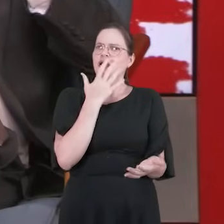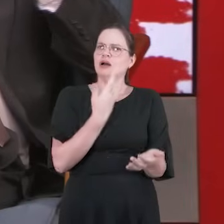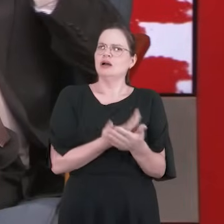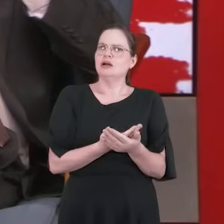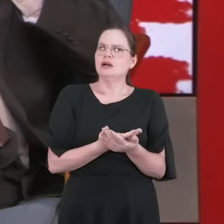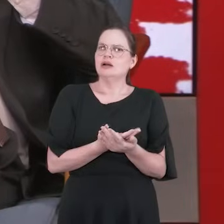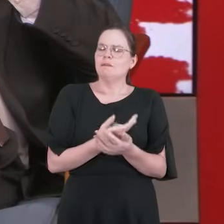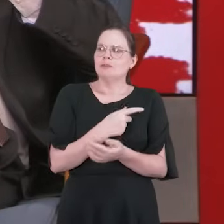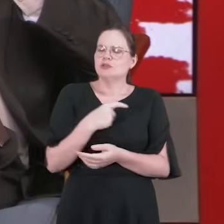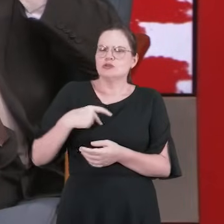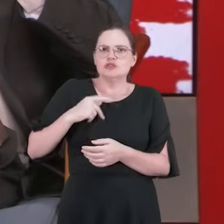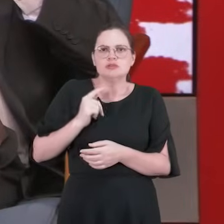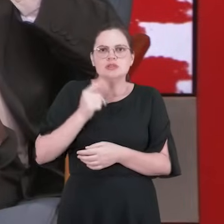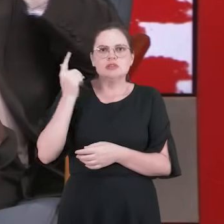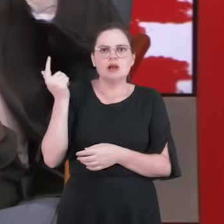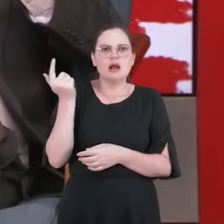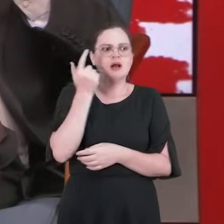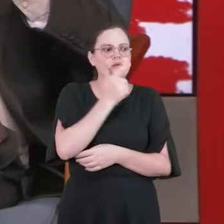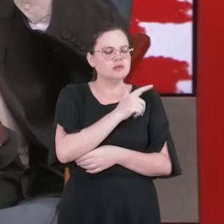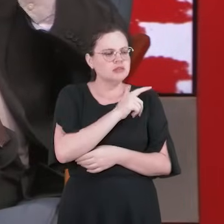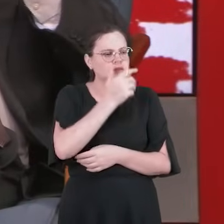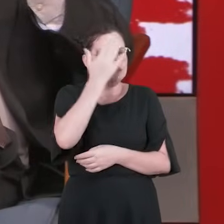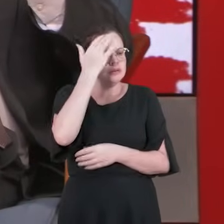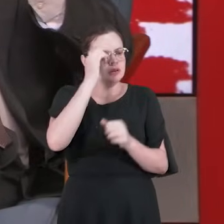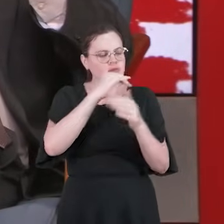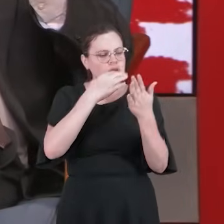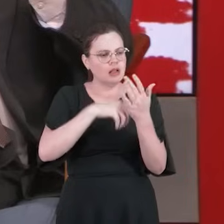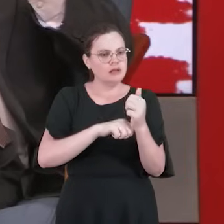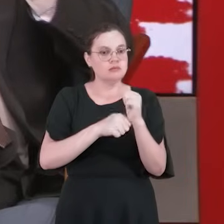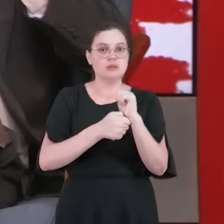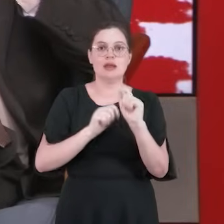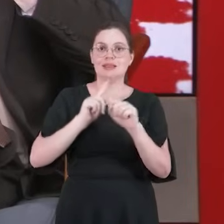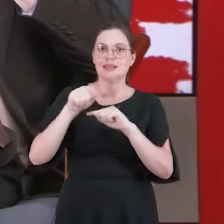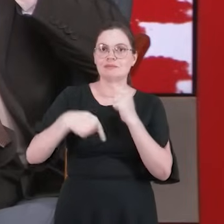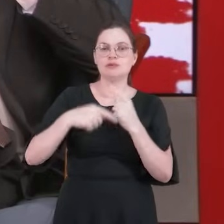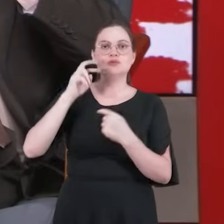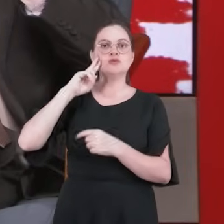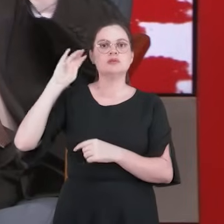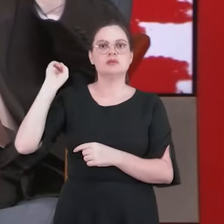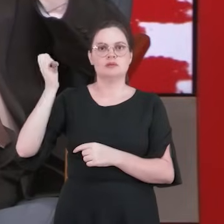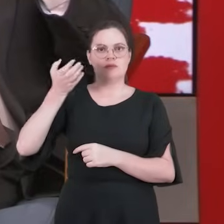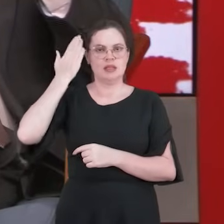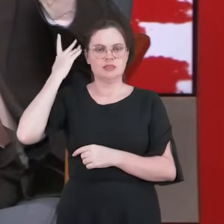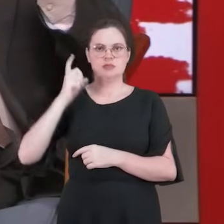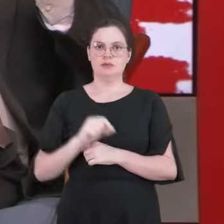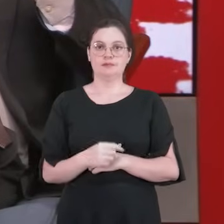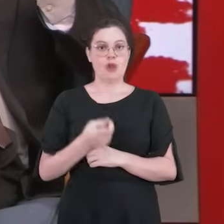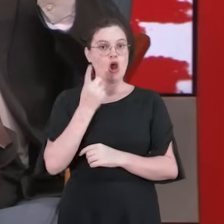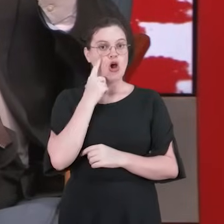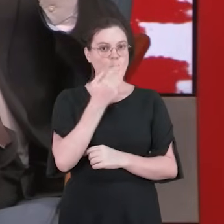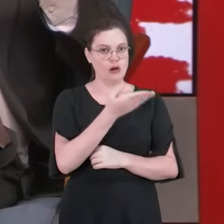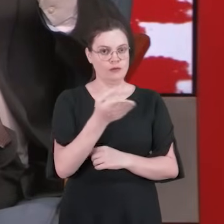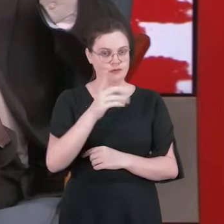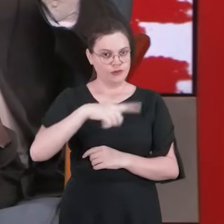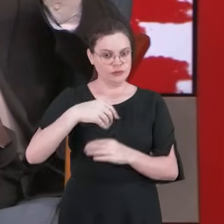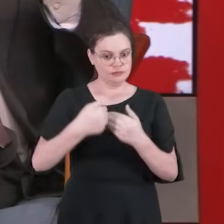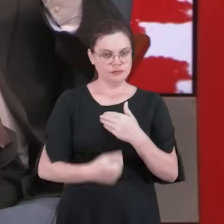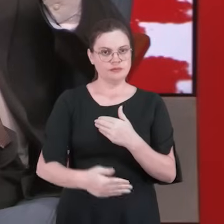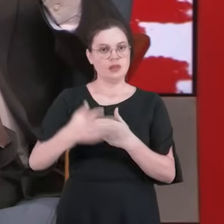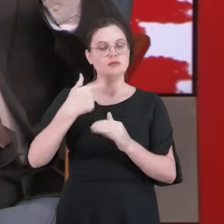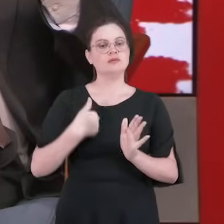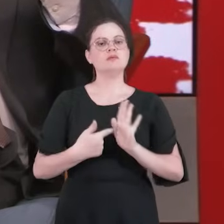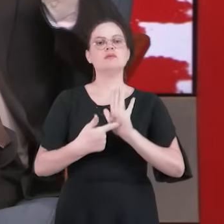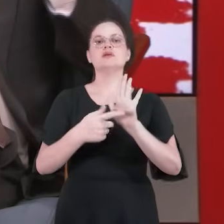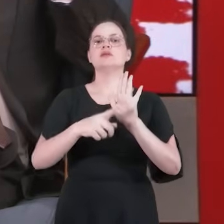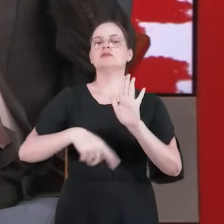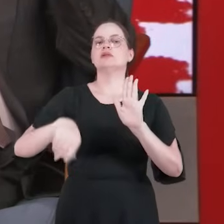Gedeuti alcançou alguma coisa. Depois daquela experiência, o Senhor deu uma revelação, o Senhor dizendo, a partir de agora, eu quero